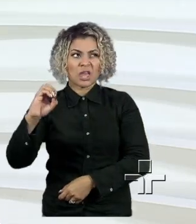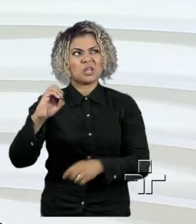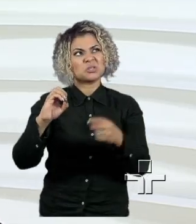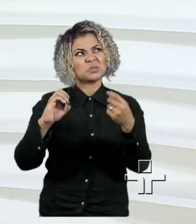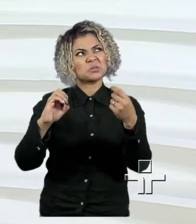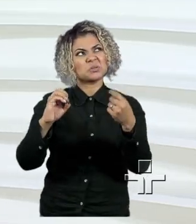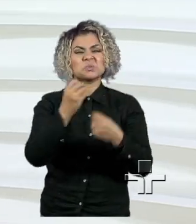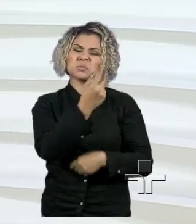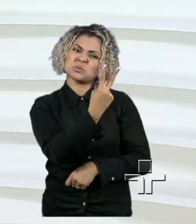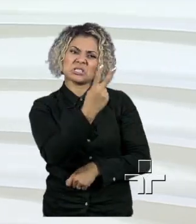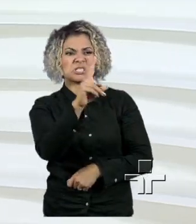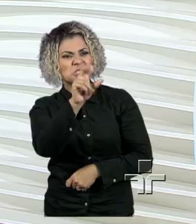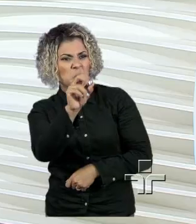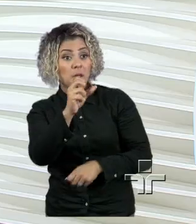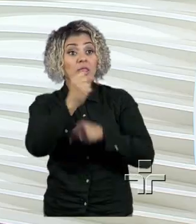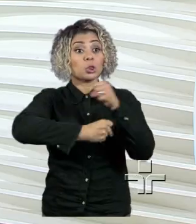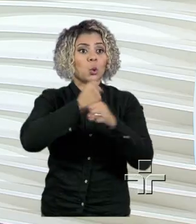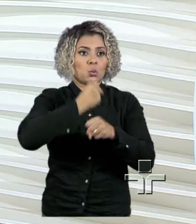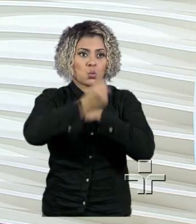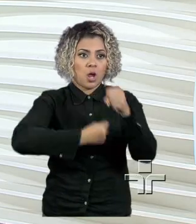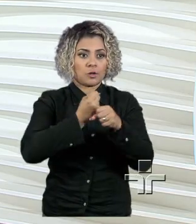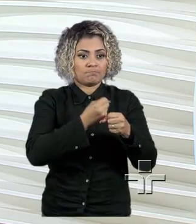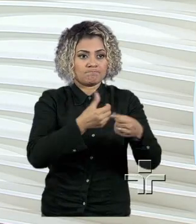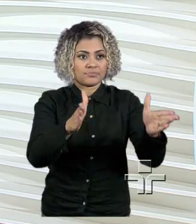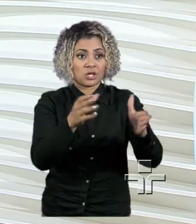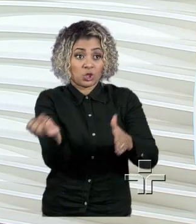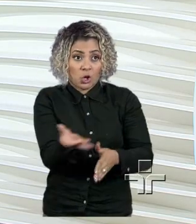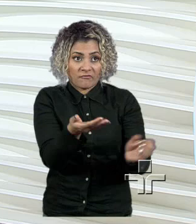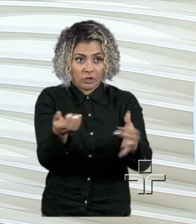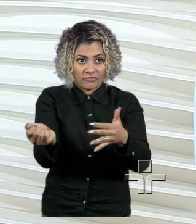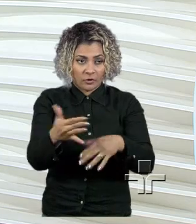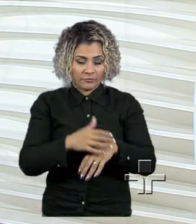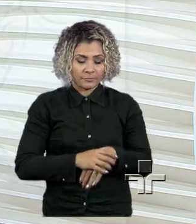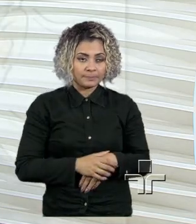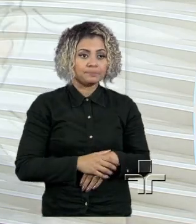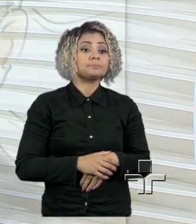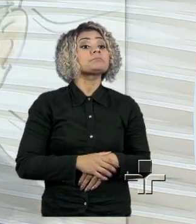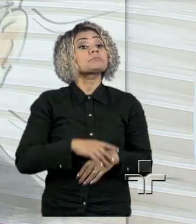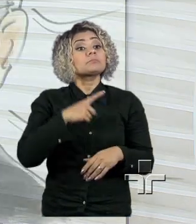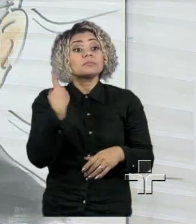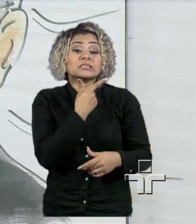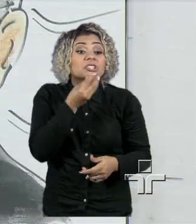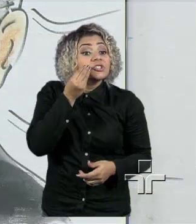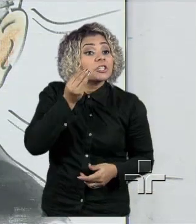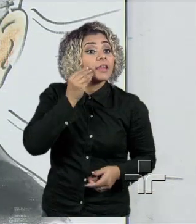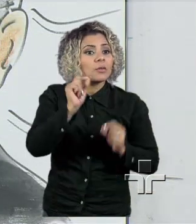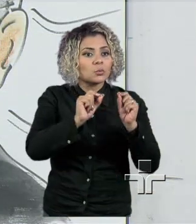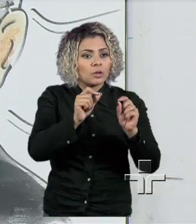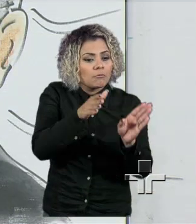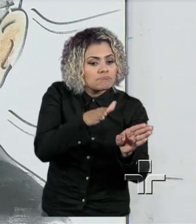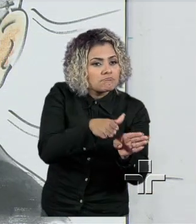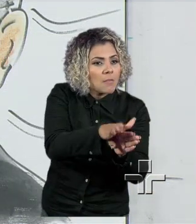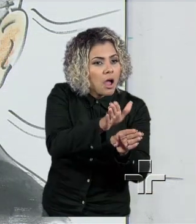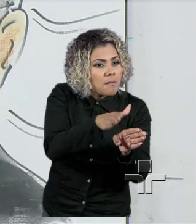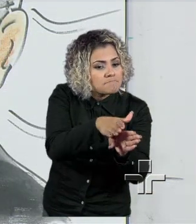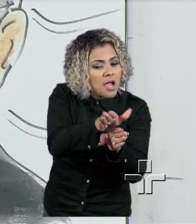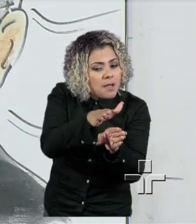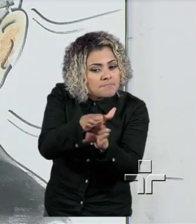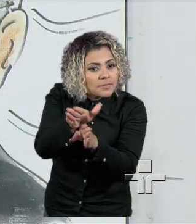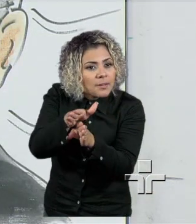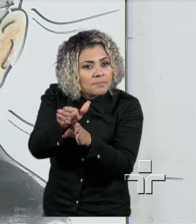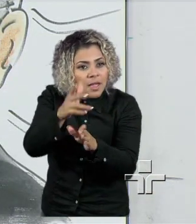e 250 lojas por ano. O que a gente procura é fazer um assessment, um entendimento